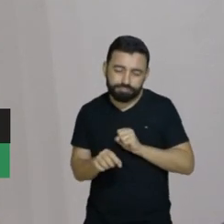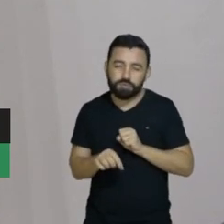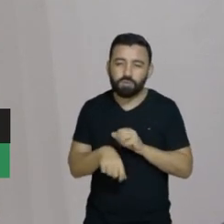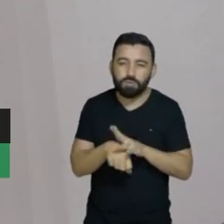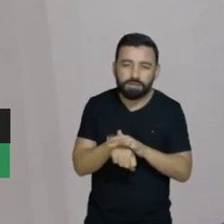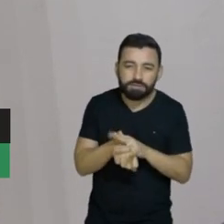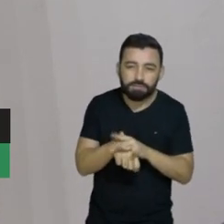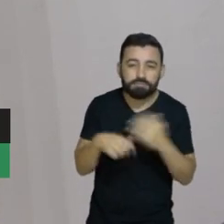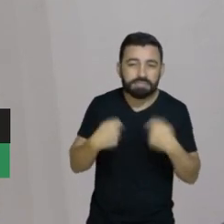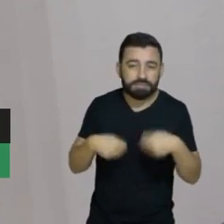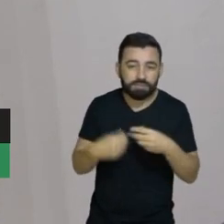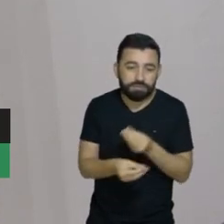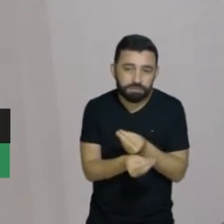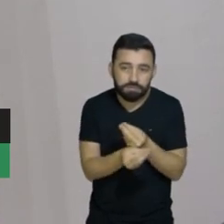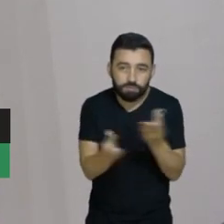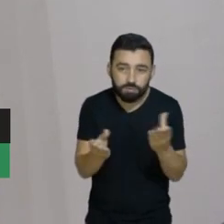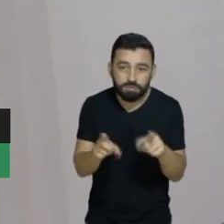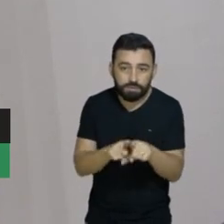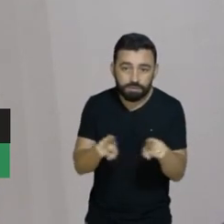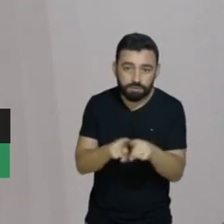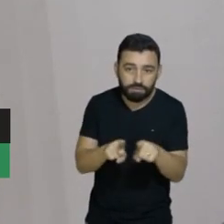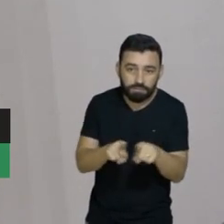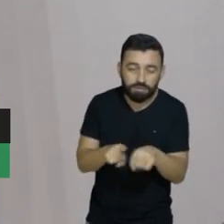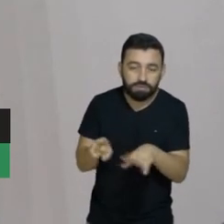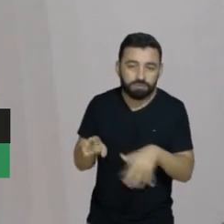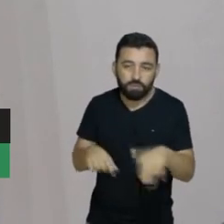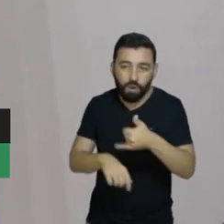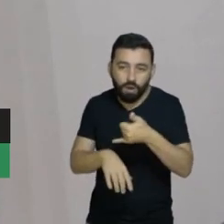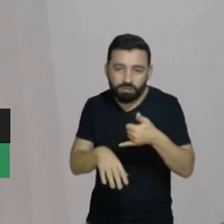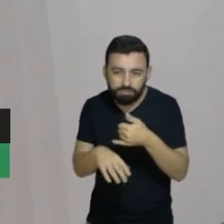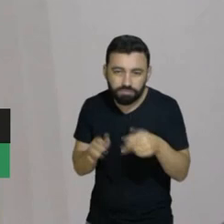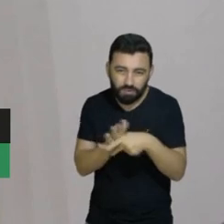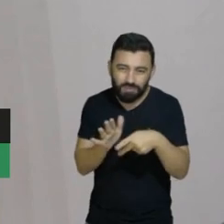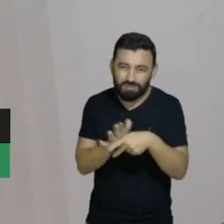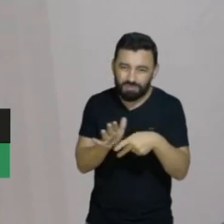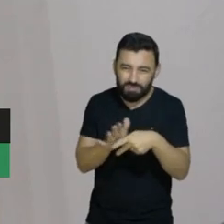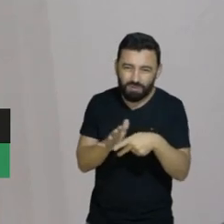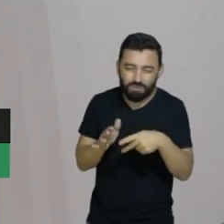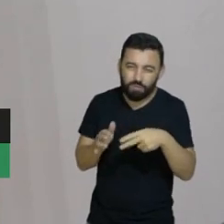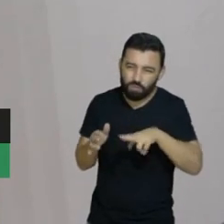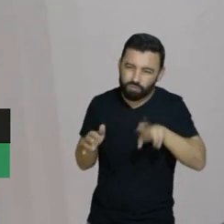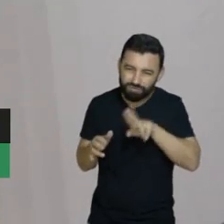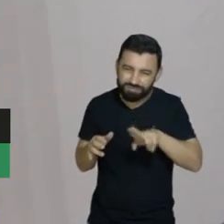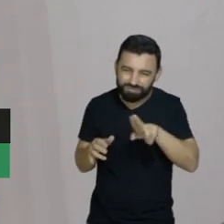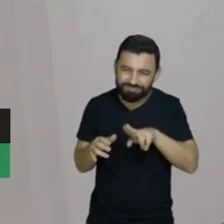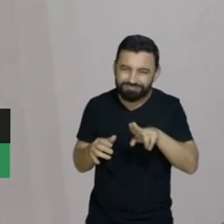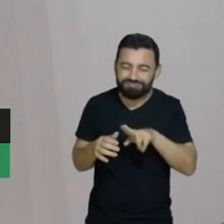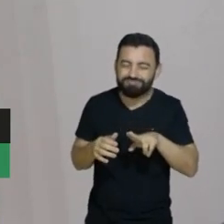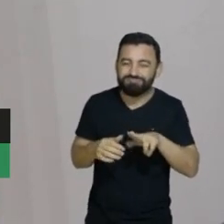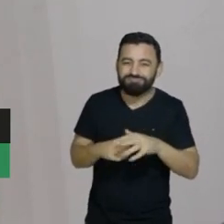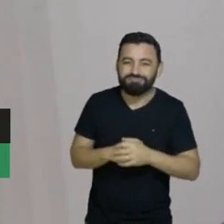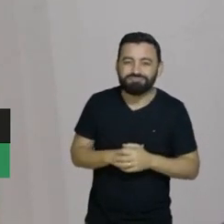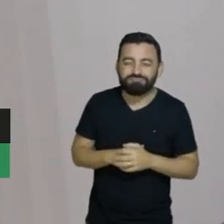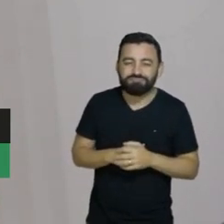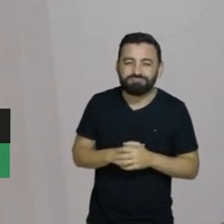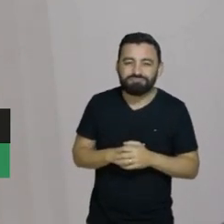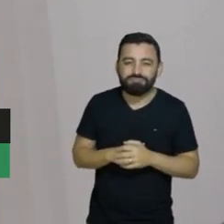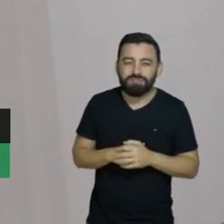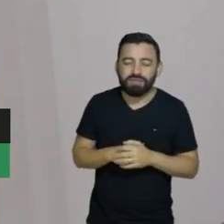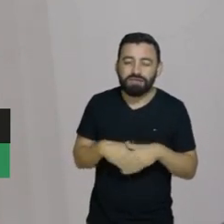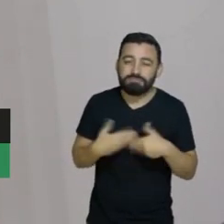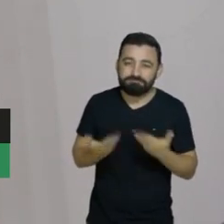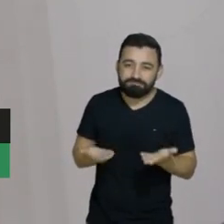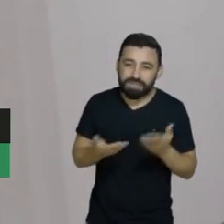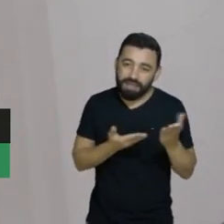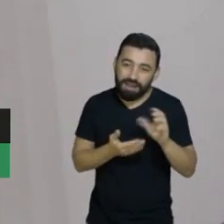preciso distribuir também lubrificante íntimo. Então, já que a Cacá quer falar sobre dinheiro público, eu venho trazer essa